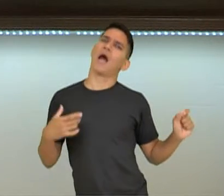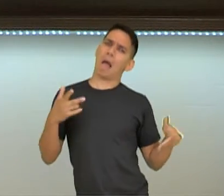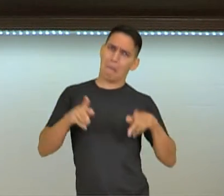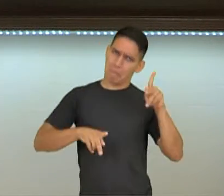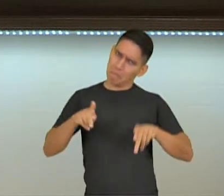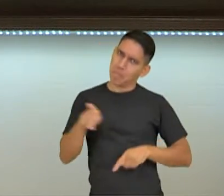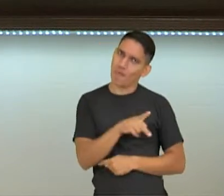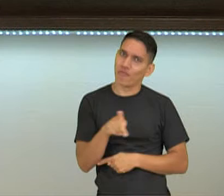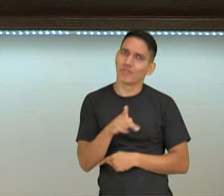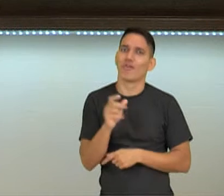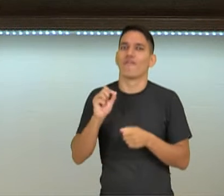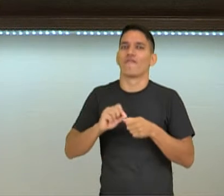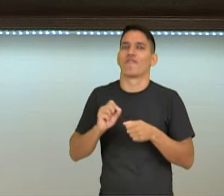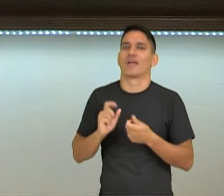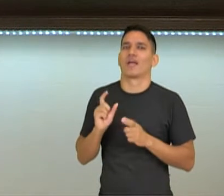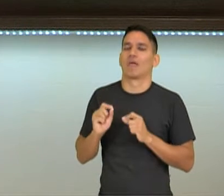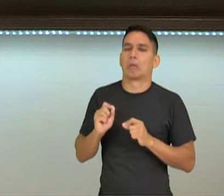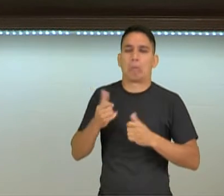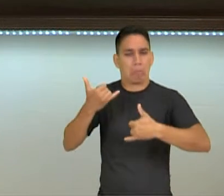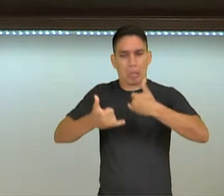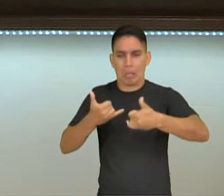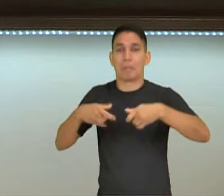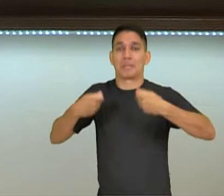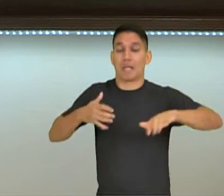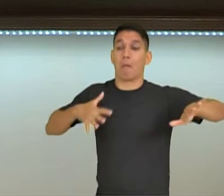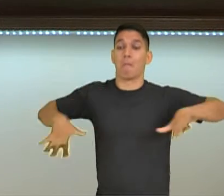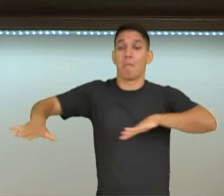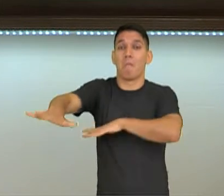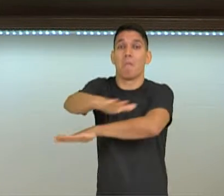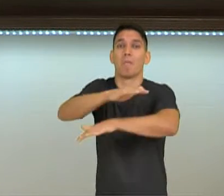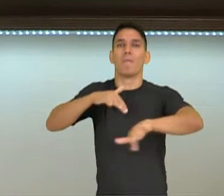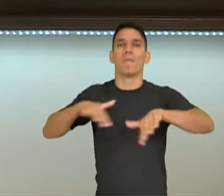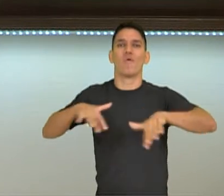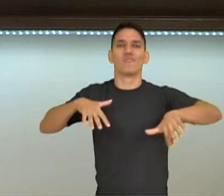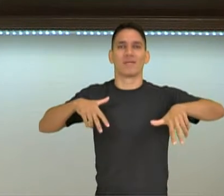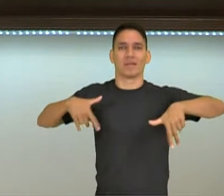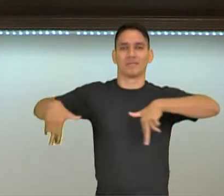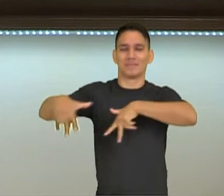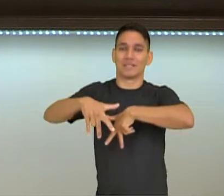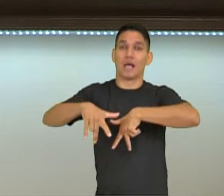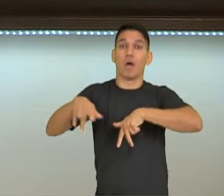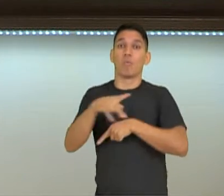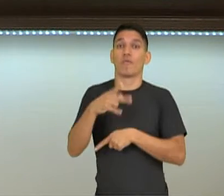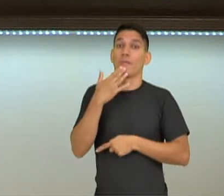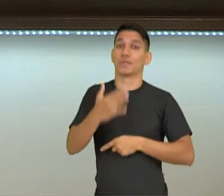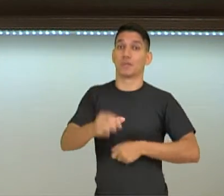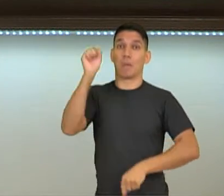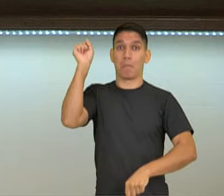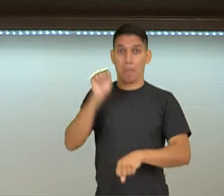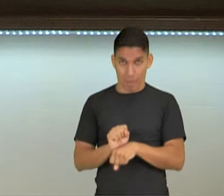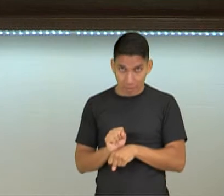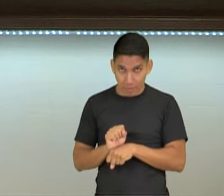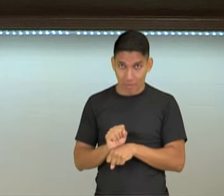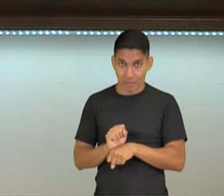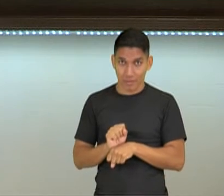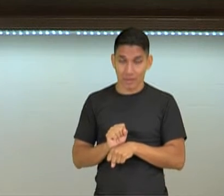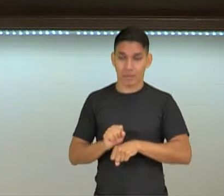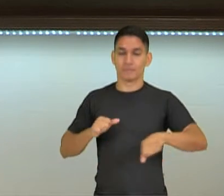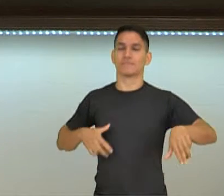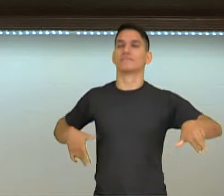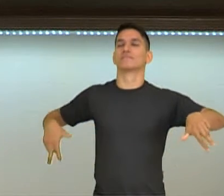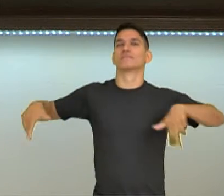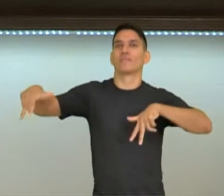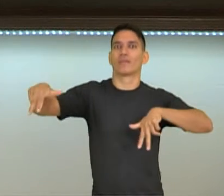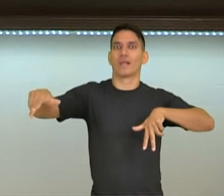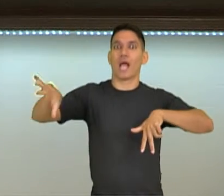alguma brincadeira que eles tinham que se movimentar no espaço. Aí o professor deve ter pedido para parar, pede para parar, né? O professor pede para parar, e você dá a